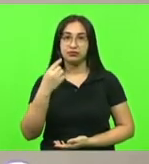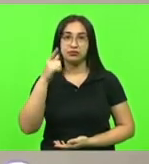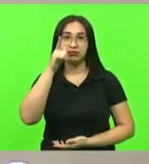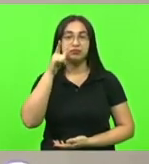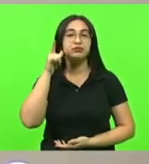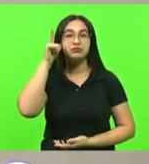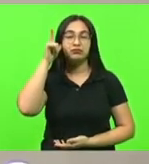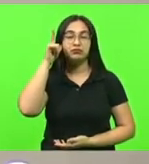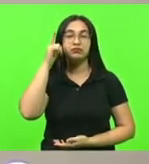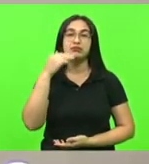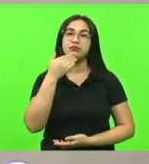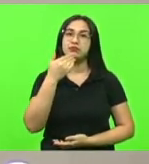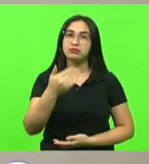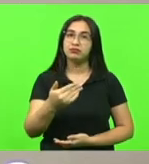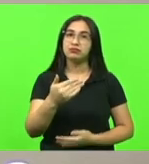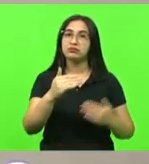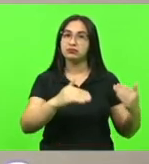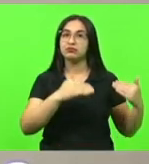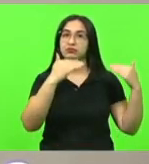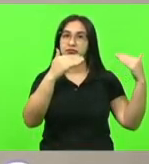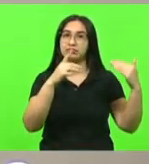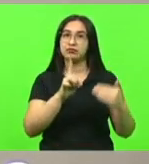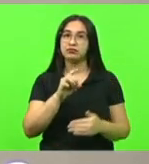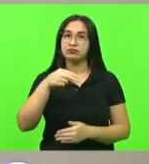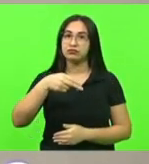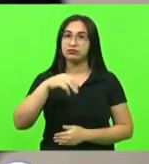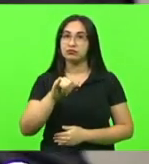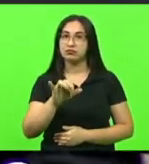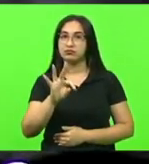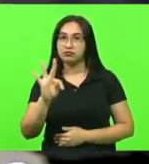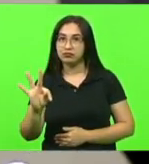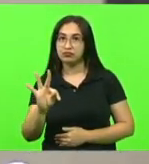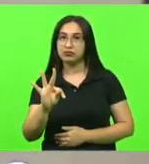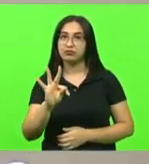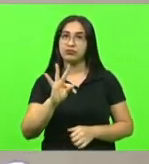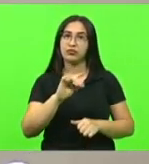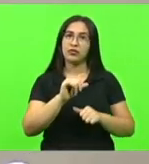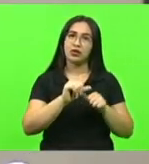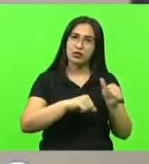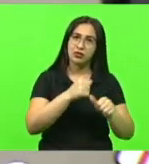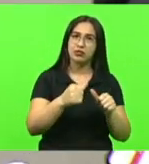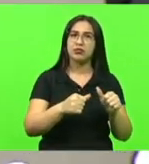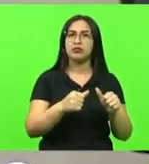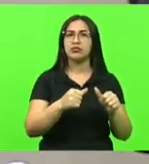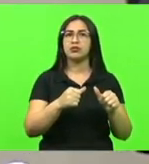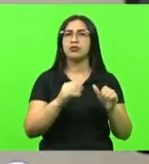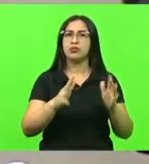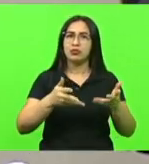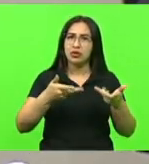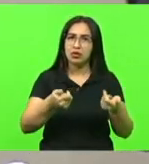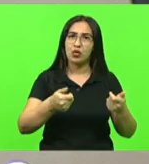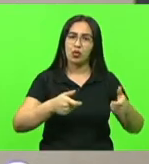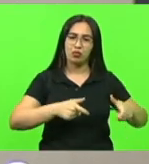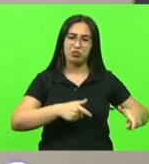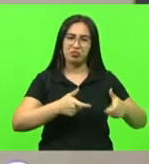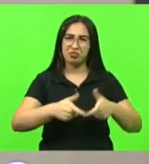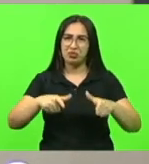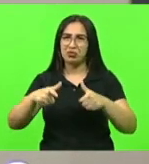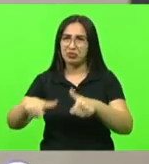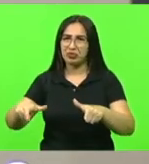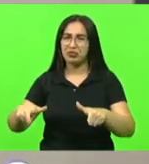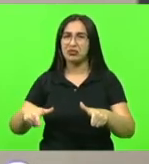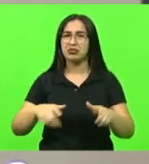Schuster, apelando ao superintendente do DENIT por melhorias e concertos dos buracos existentes na rodovia BR